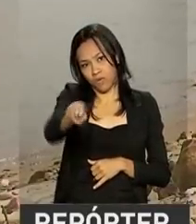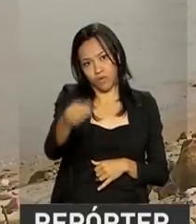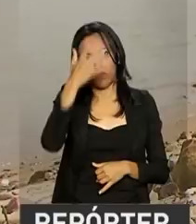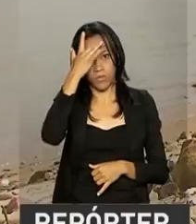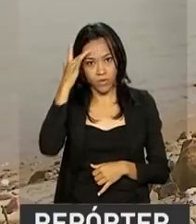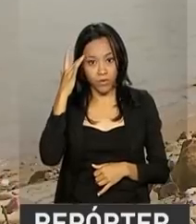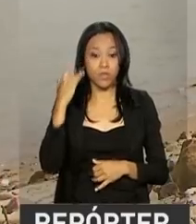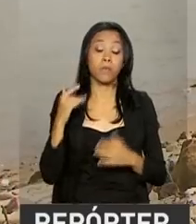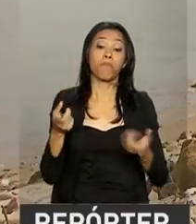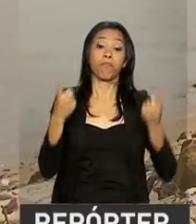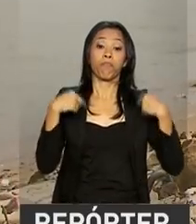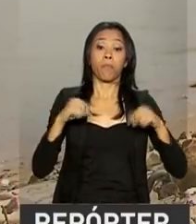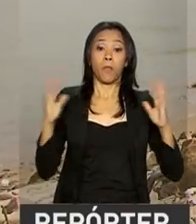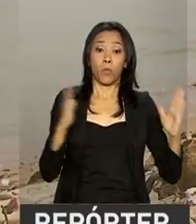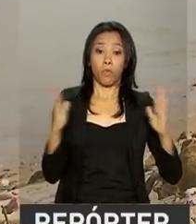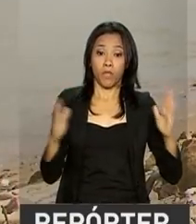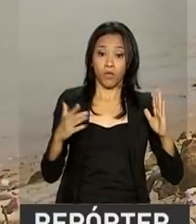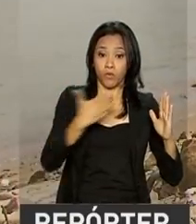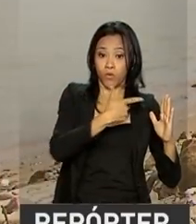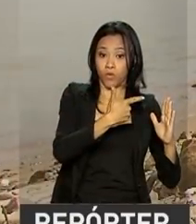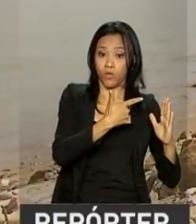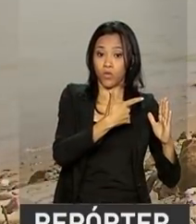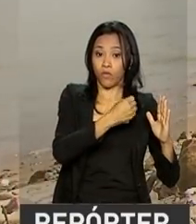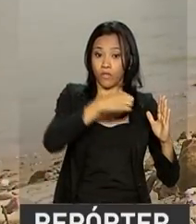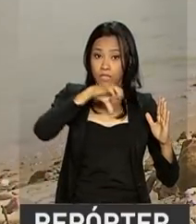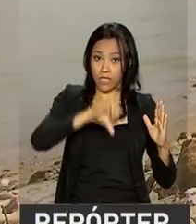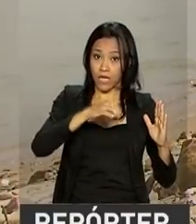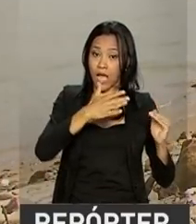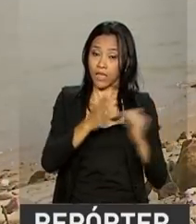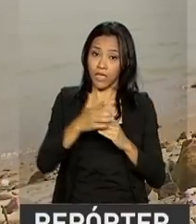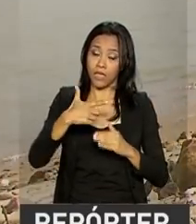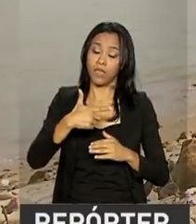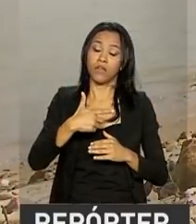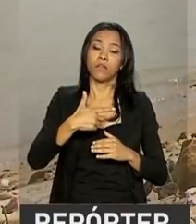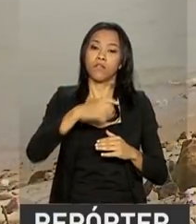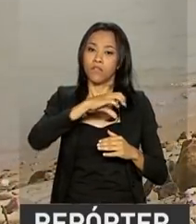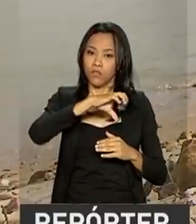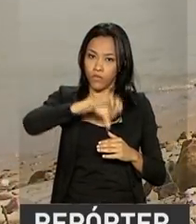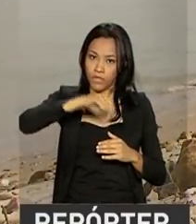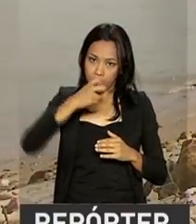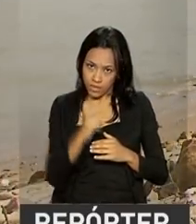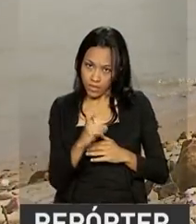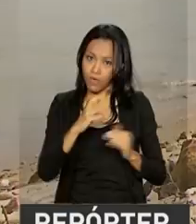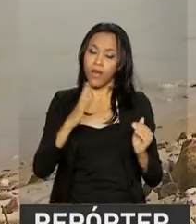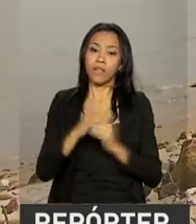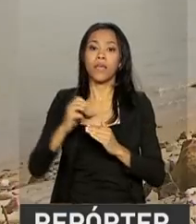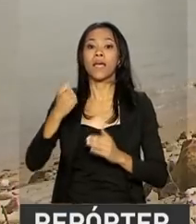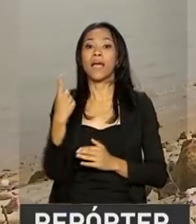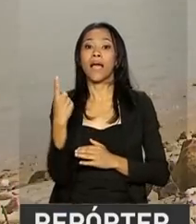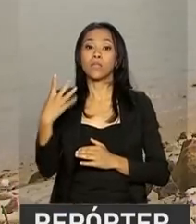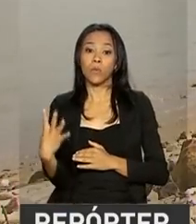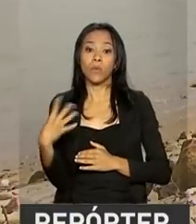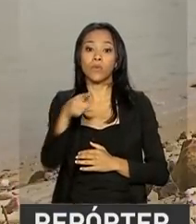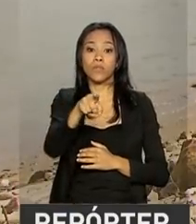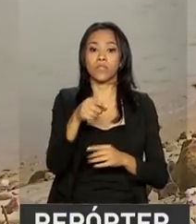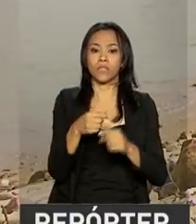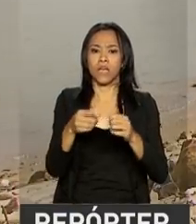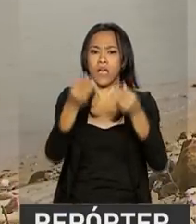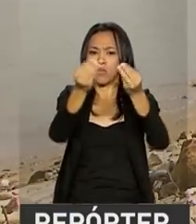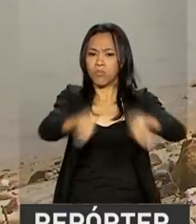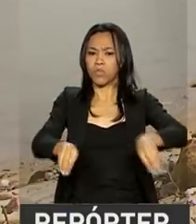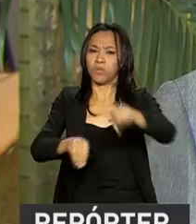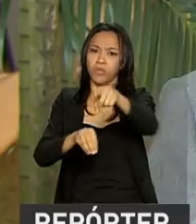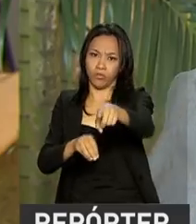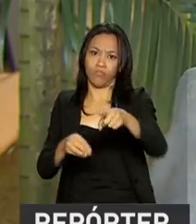período de 1995 a 2014, as perdas chegaram a mais de 182 bilhões